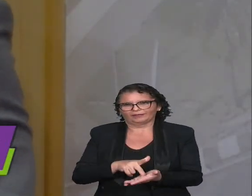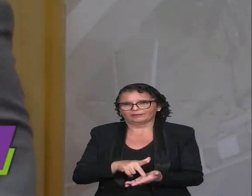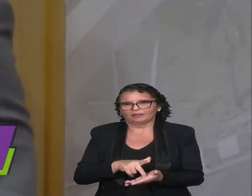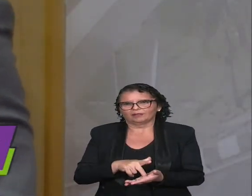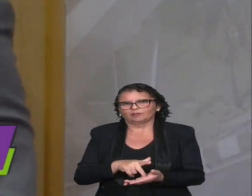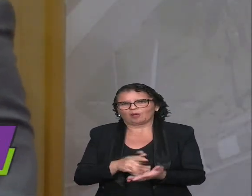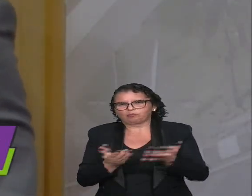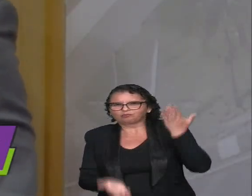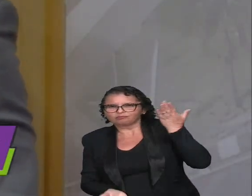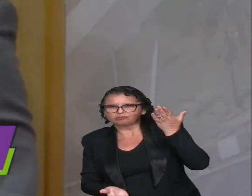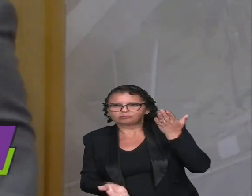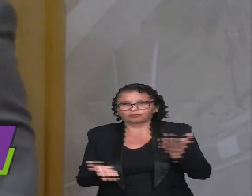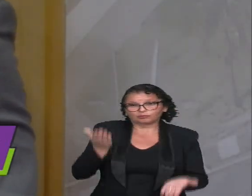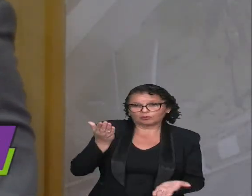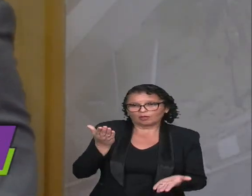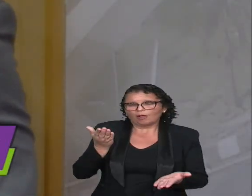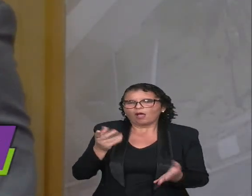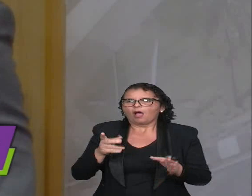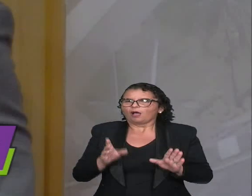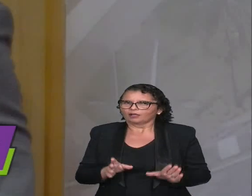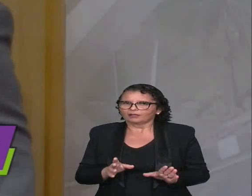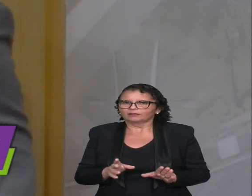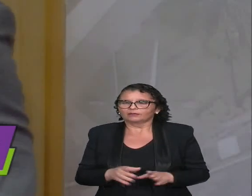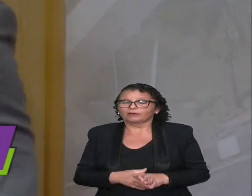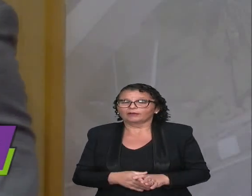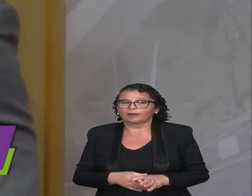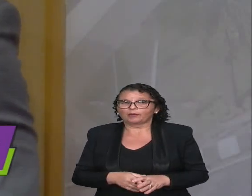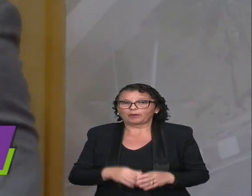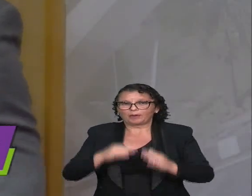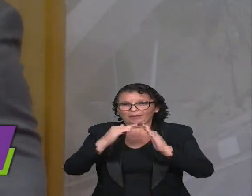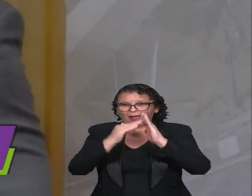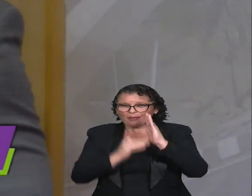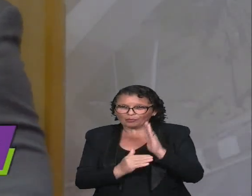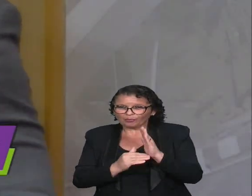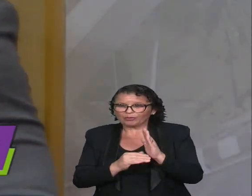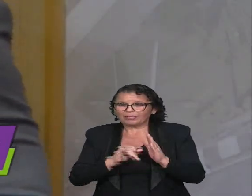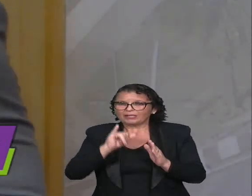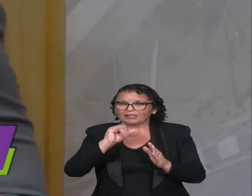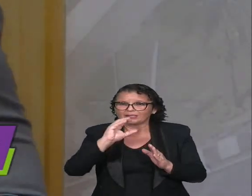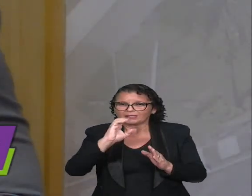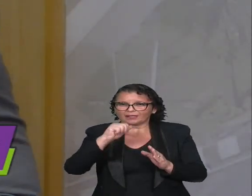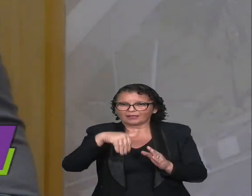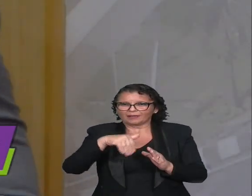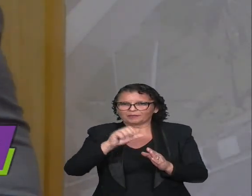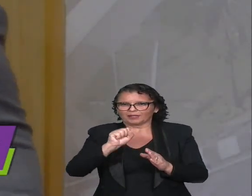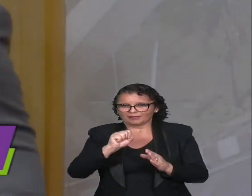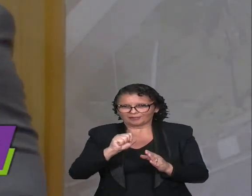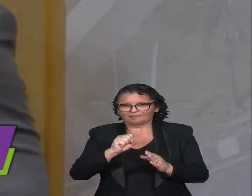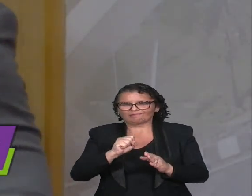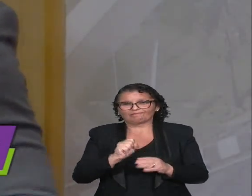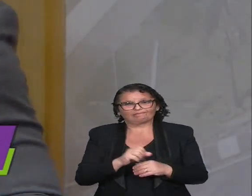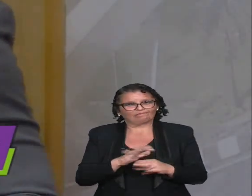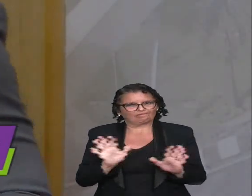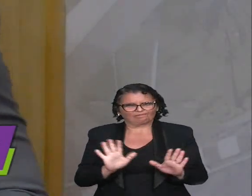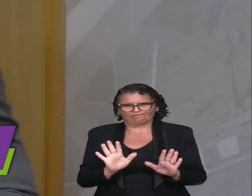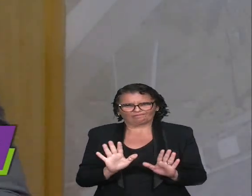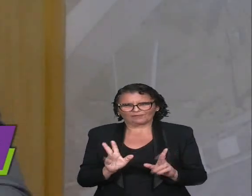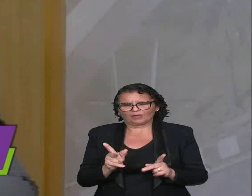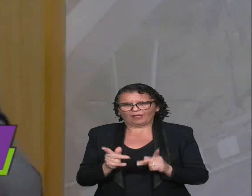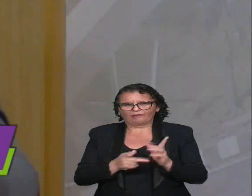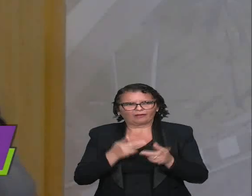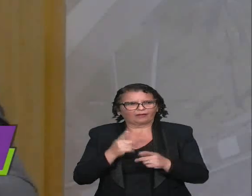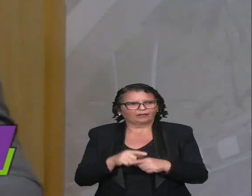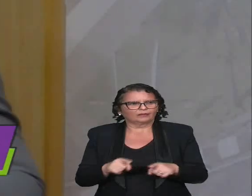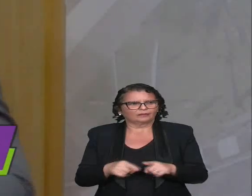Brasil caiu muito o repasse de ICMS né caíram outros repasses e aqui que eu não quero politizar